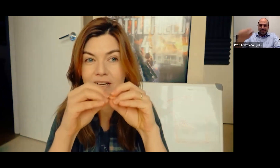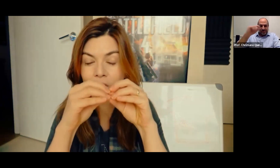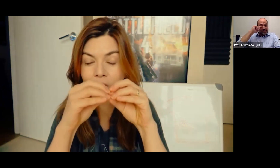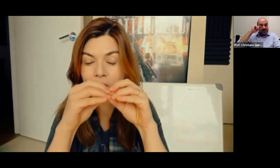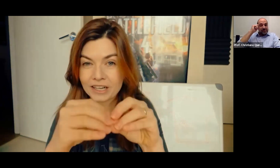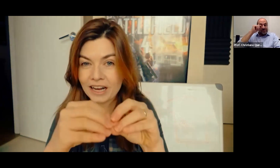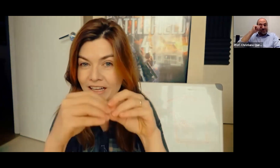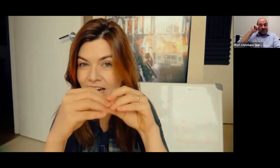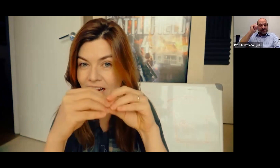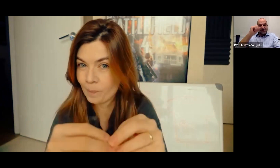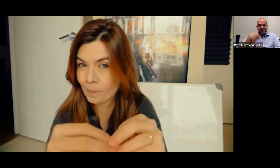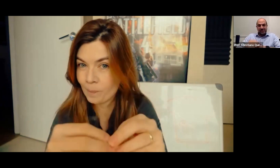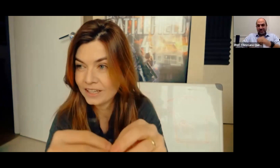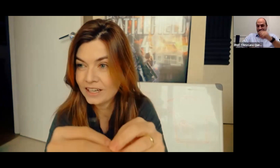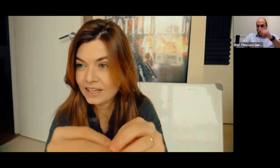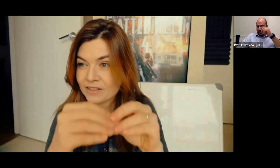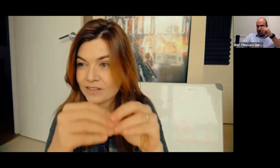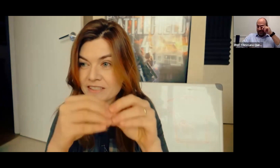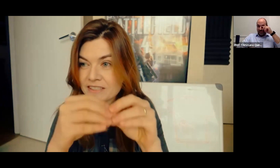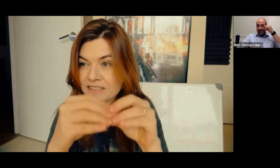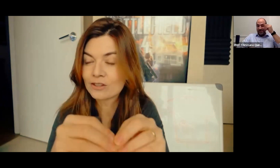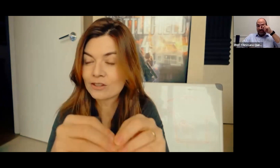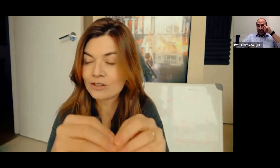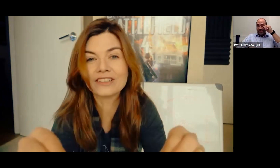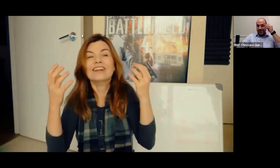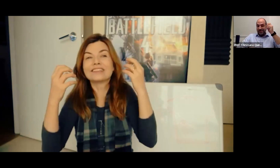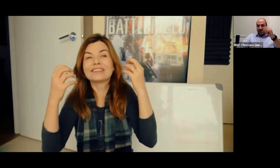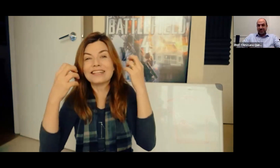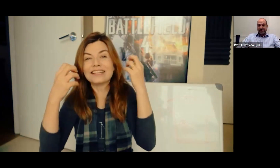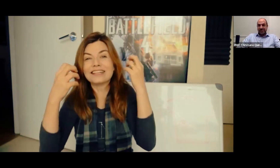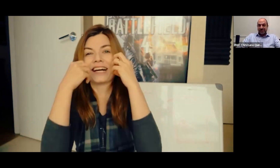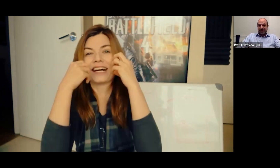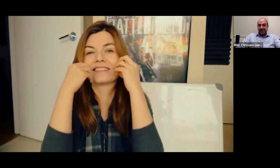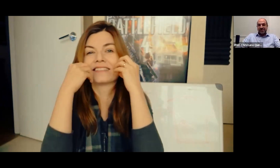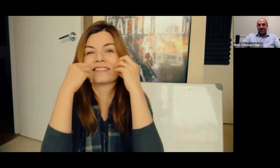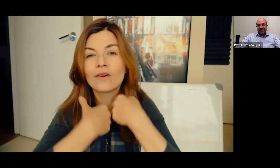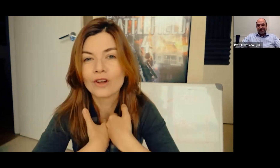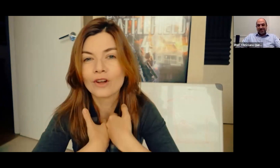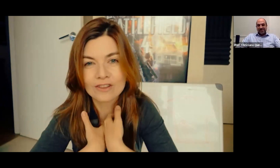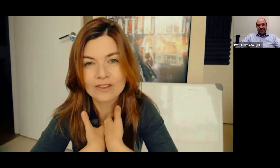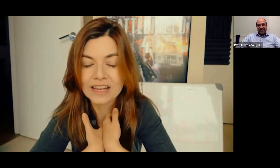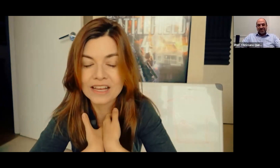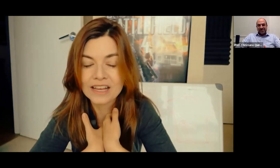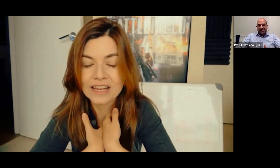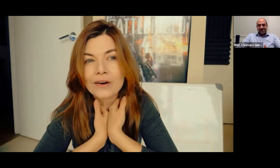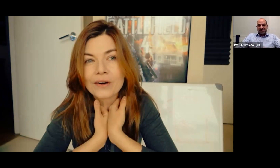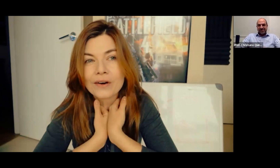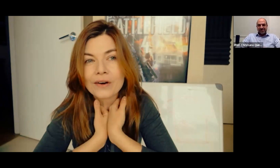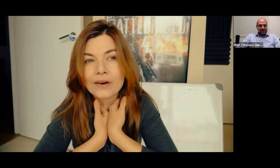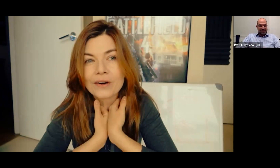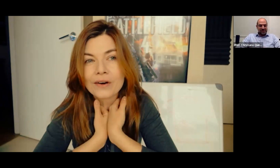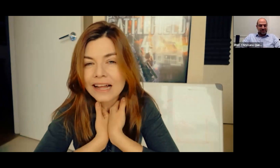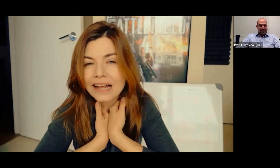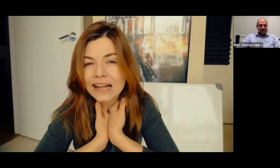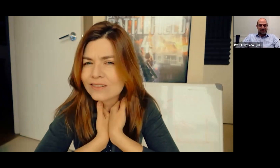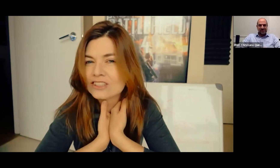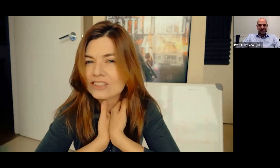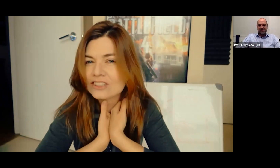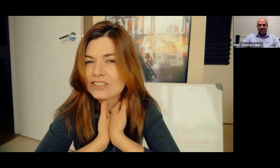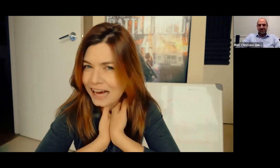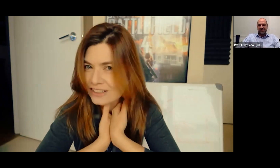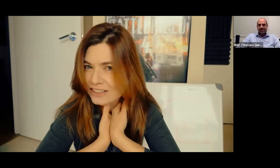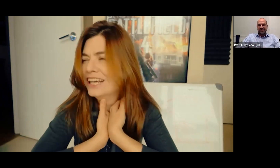você coloca aquela roupa, você se sente doente. Não tem explicação. Eu fiquei com dó de mim, porque é um negócio tão ladrão